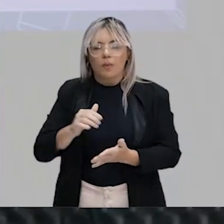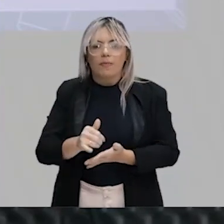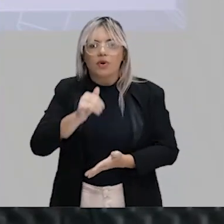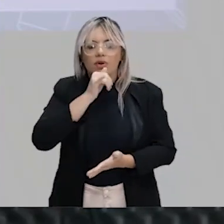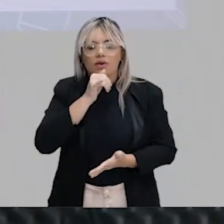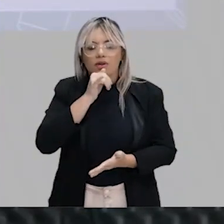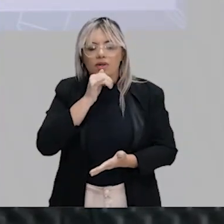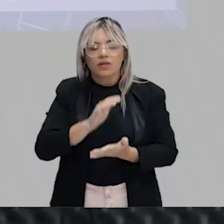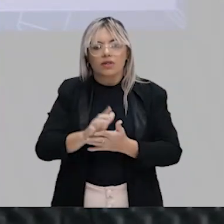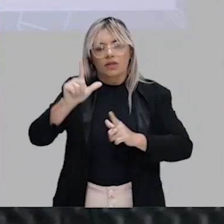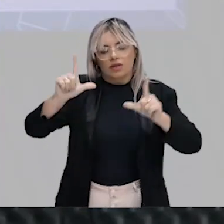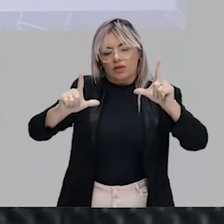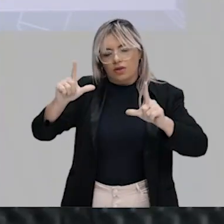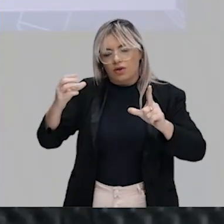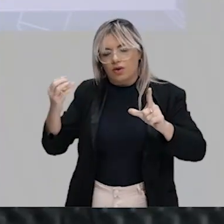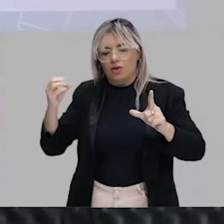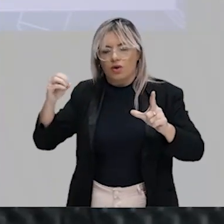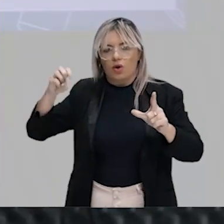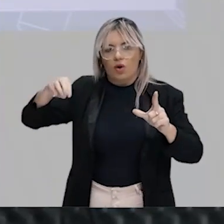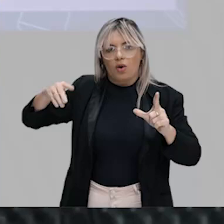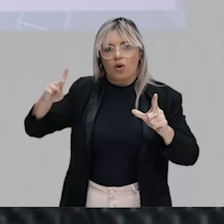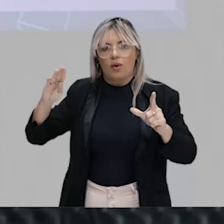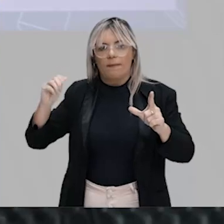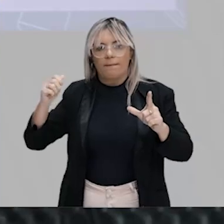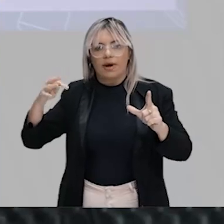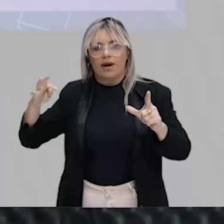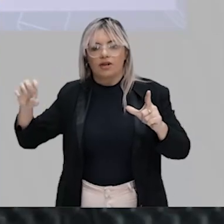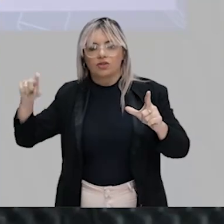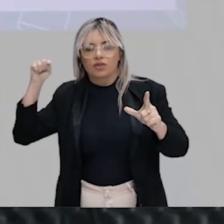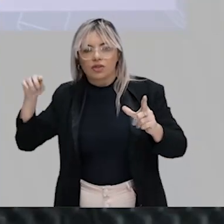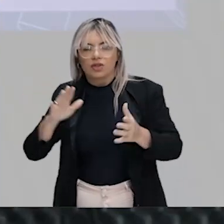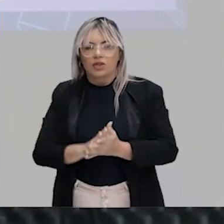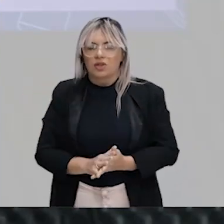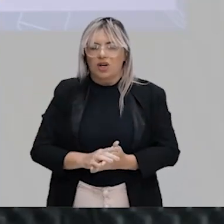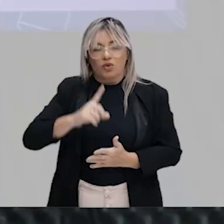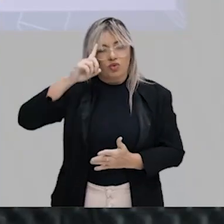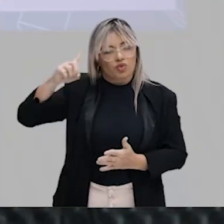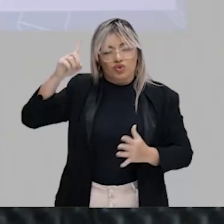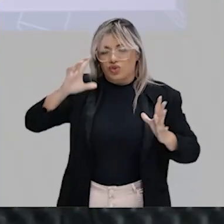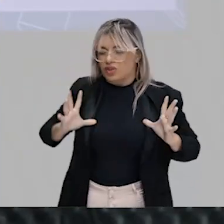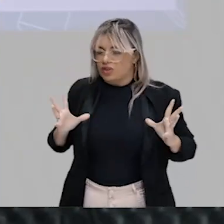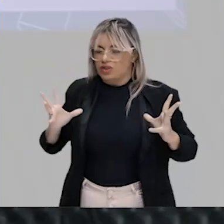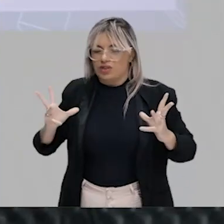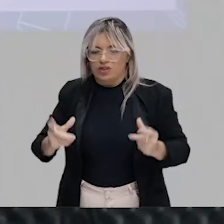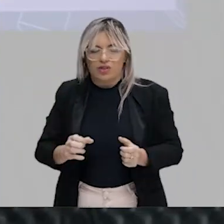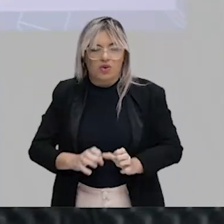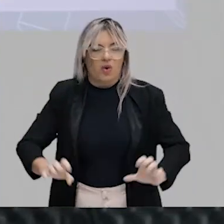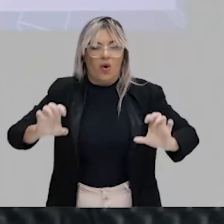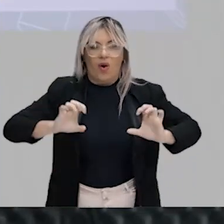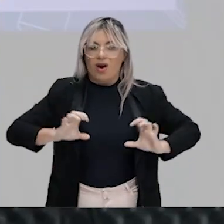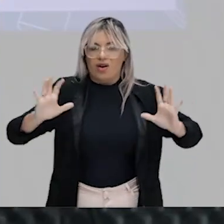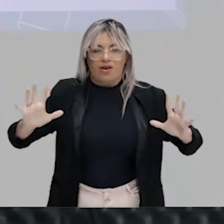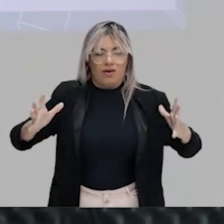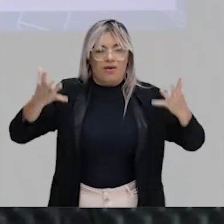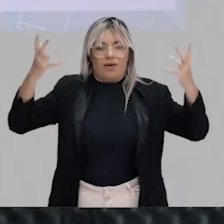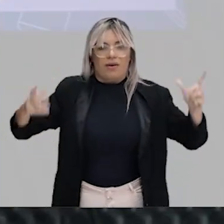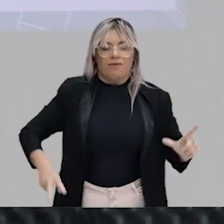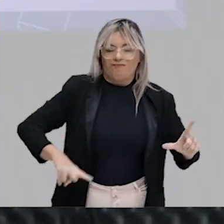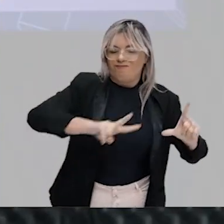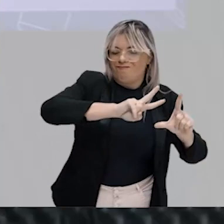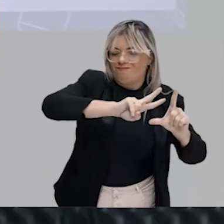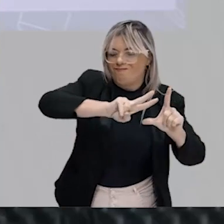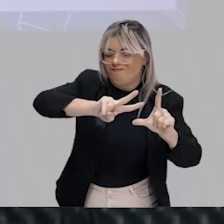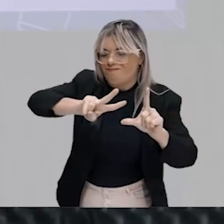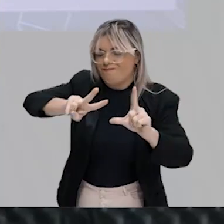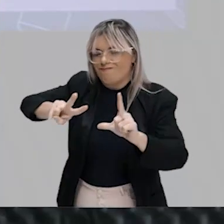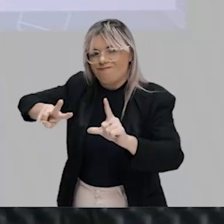sendo apresentadas ali. Quando vai acontecer algum evento esportivo dessa modalidade, a mídia, ela abraça aquilo de